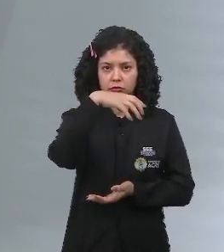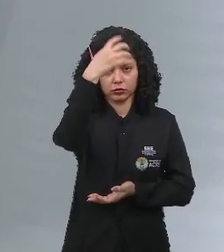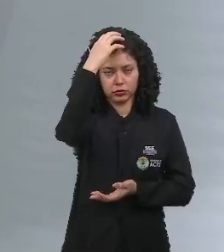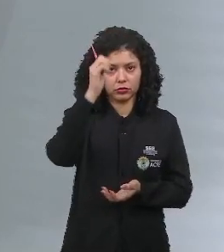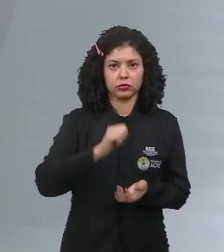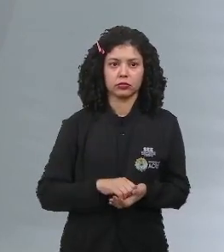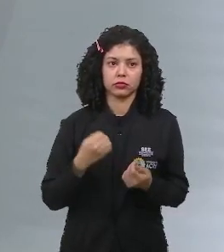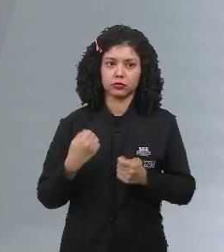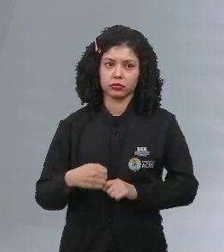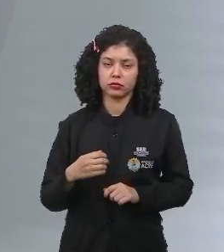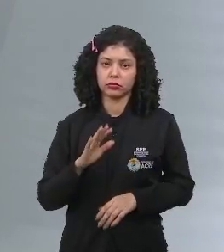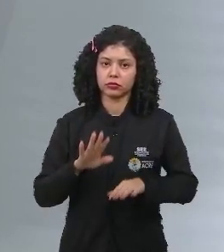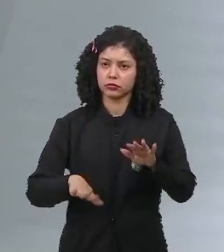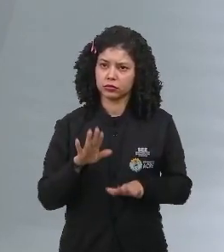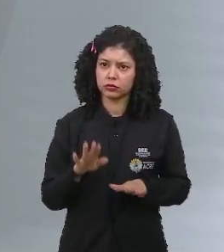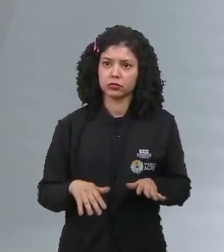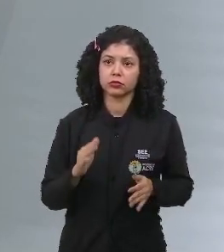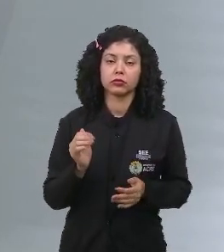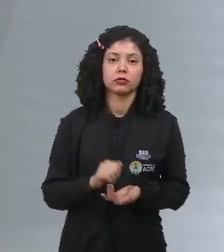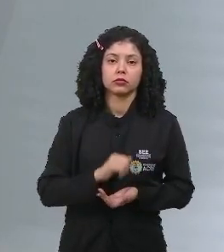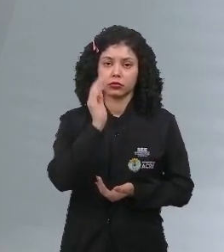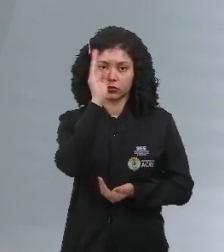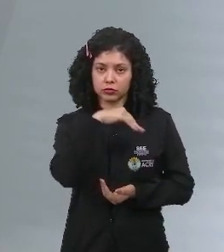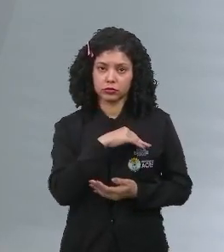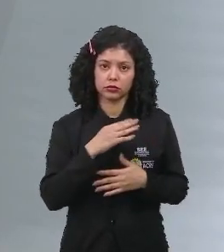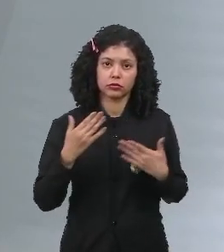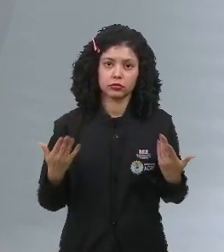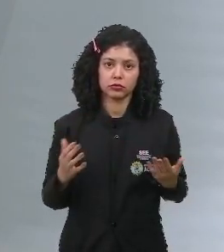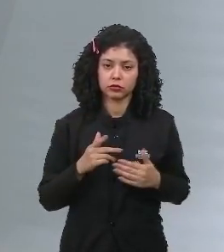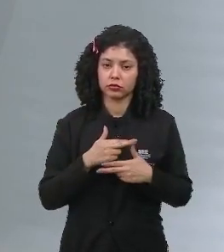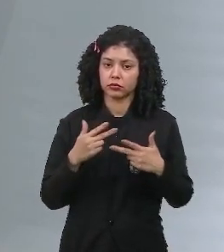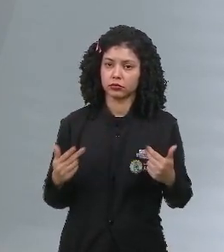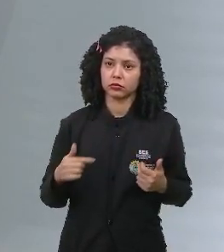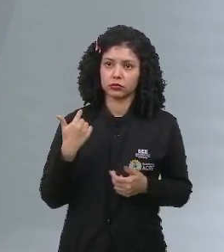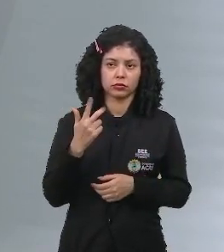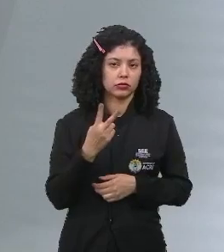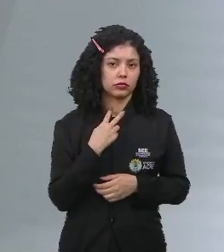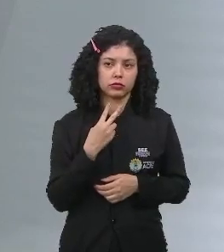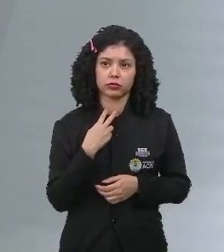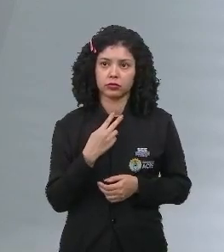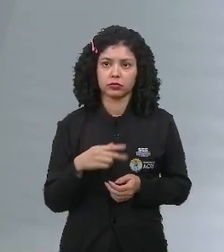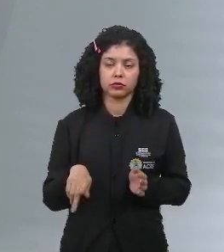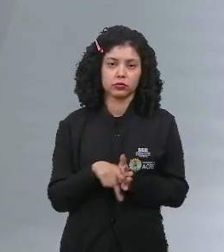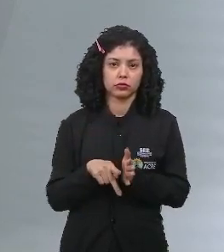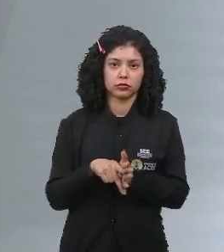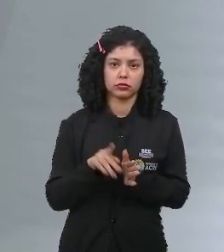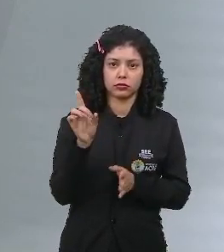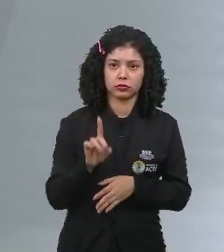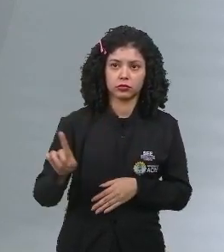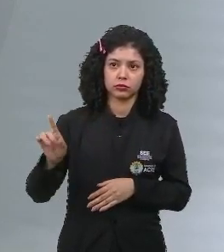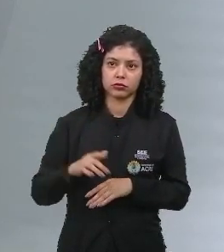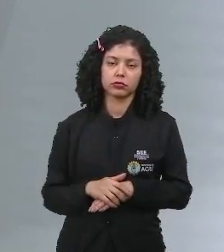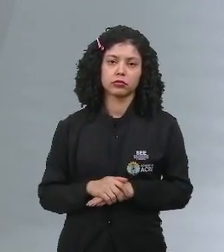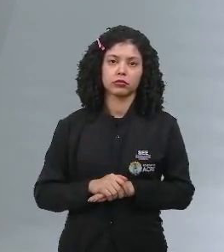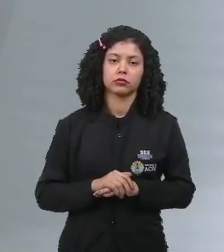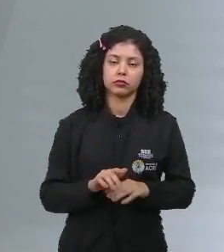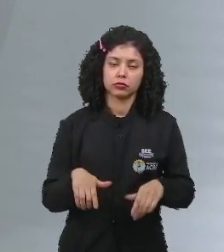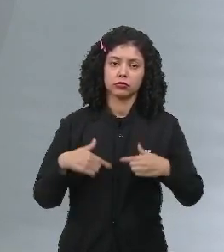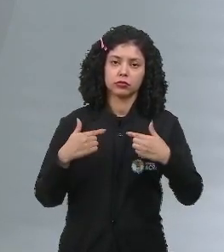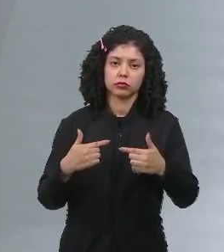astucioso então muitas vezes até malicioso e essas coisas não podem vir de Deus então ele vai